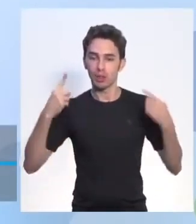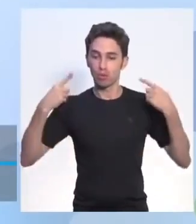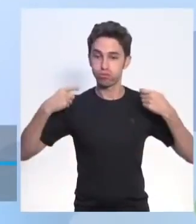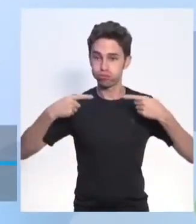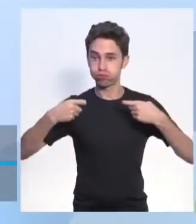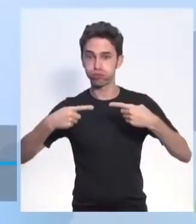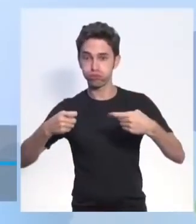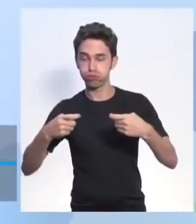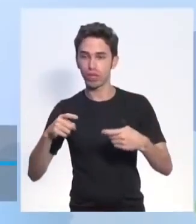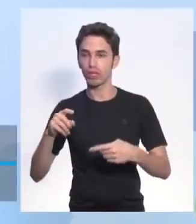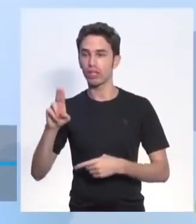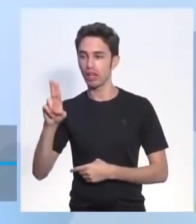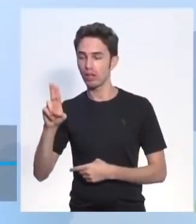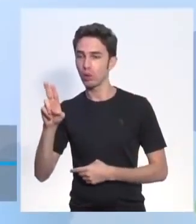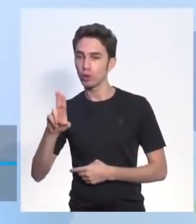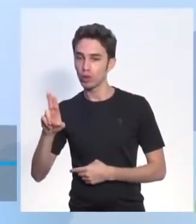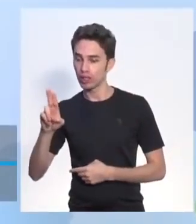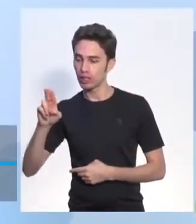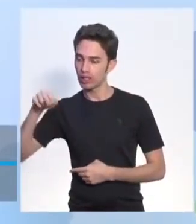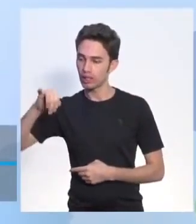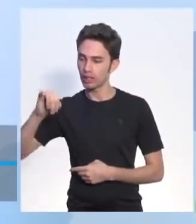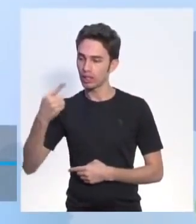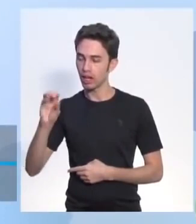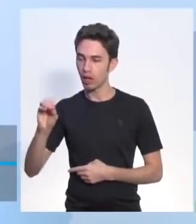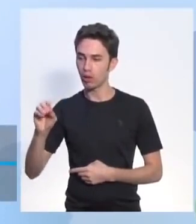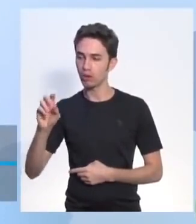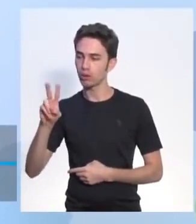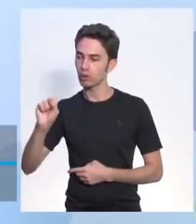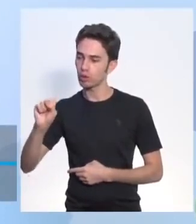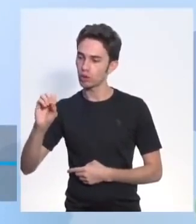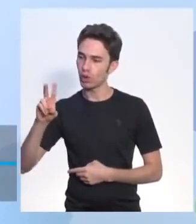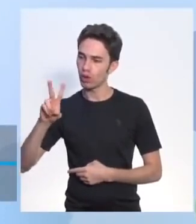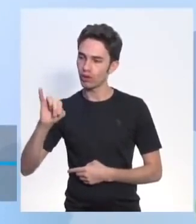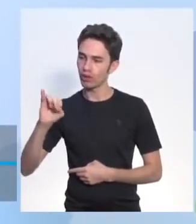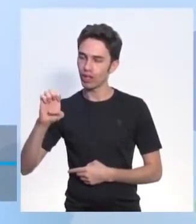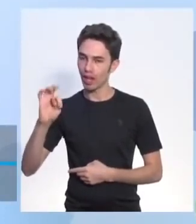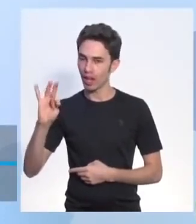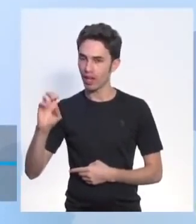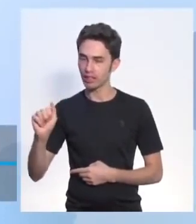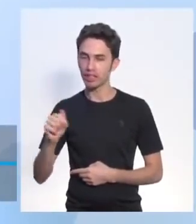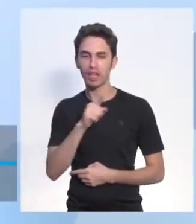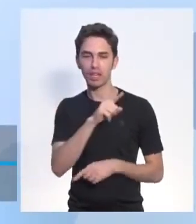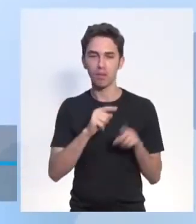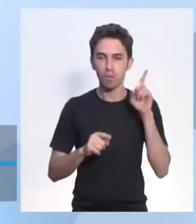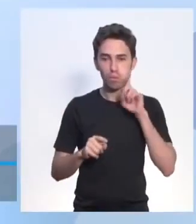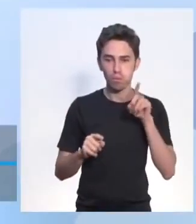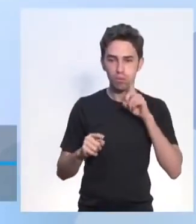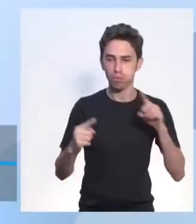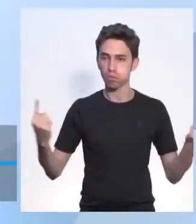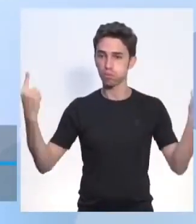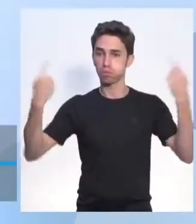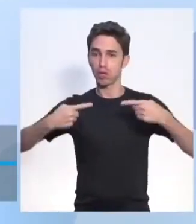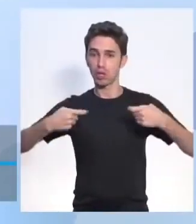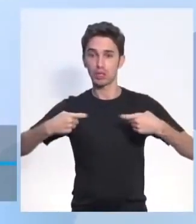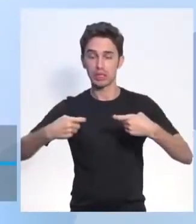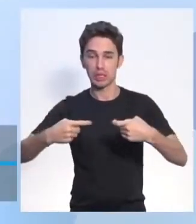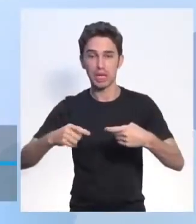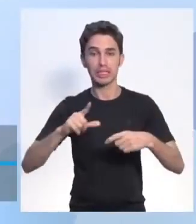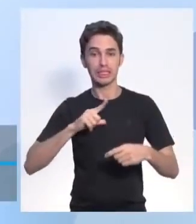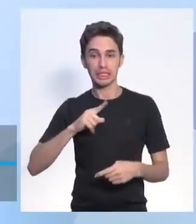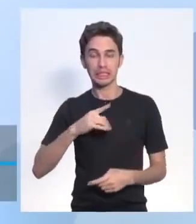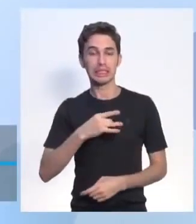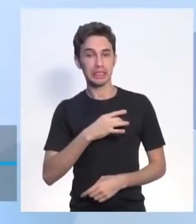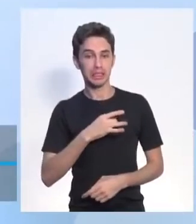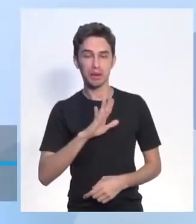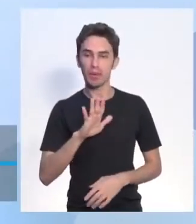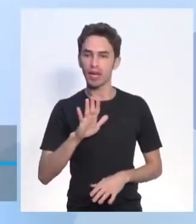União Soviética e Estados Unidos, por serem aí as grandes potências mundiais do período.